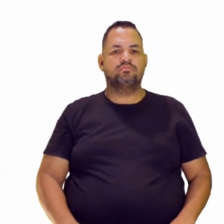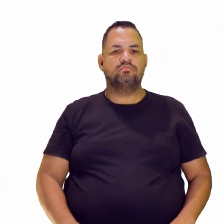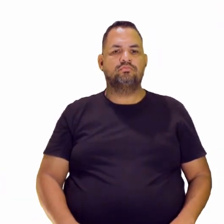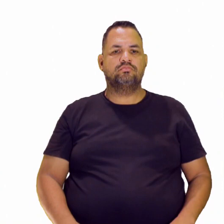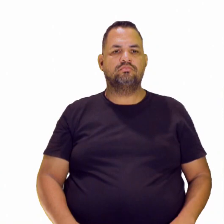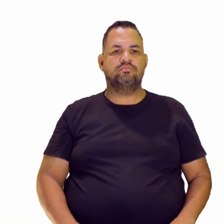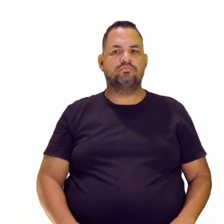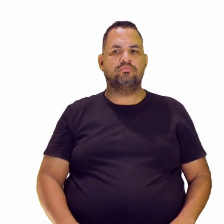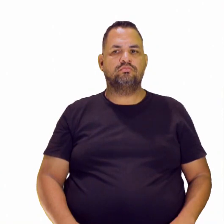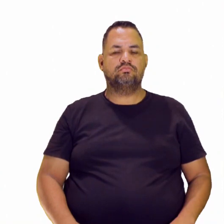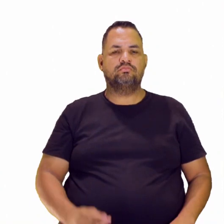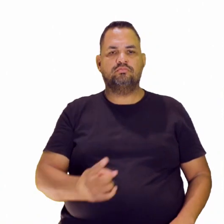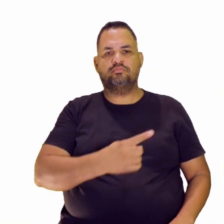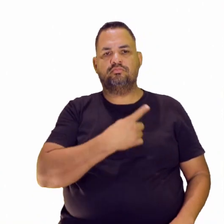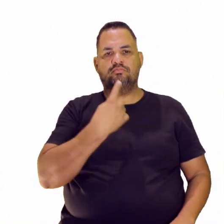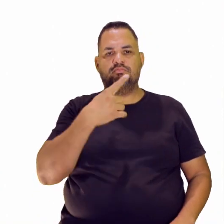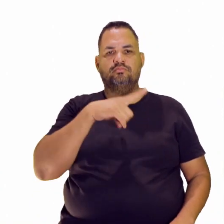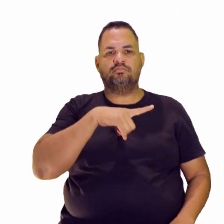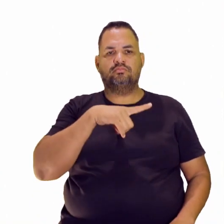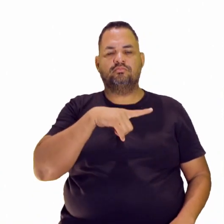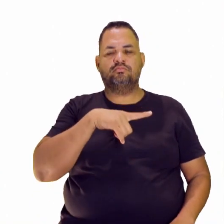Então, seguindo aqui, nós temos